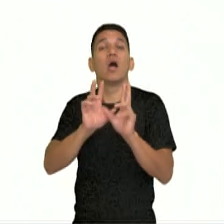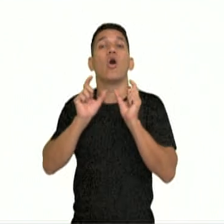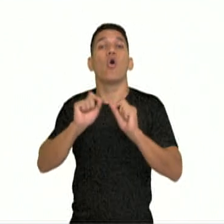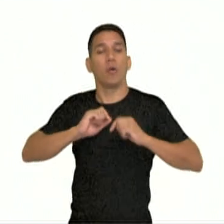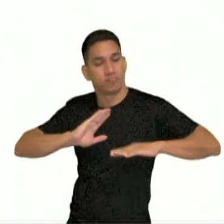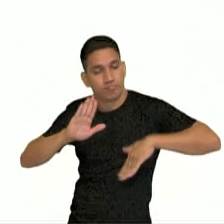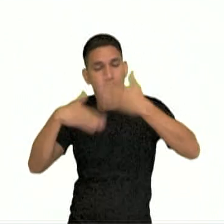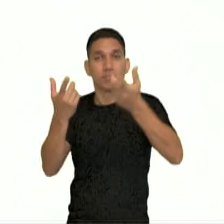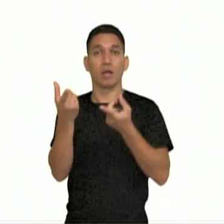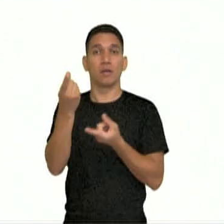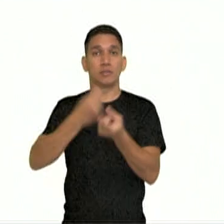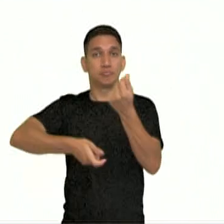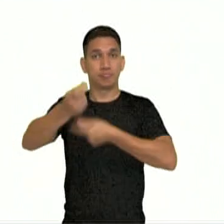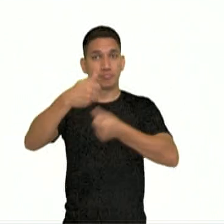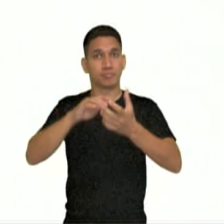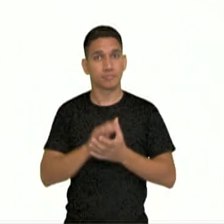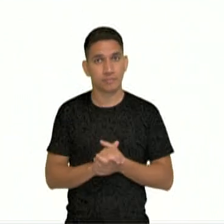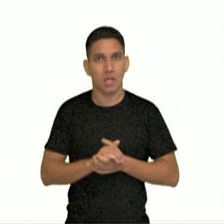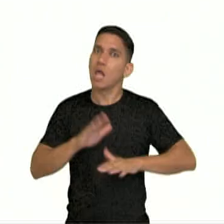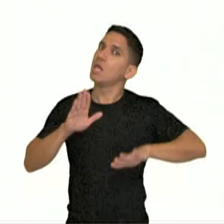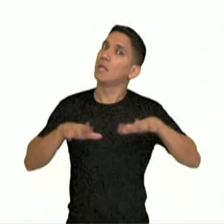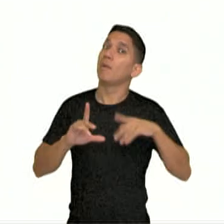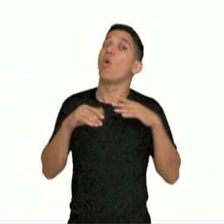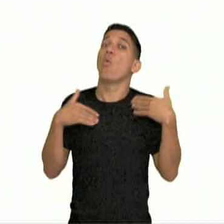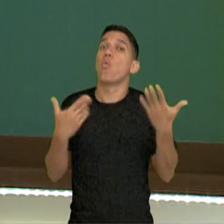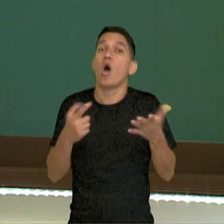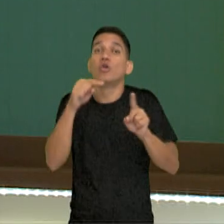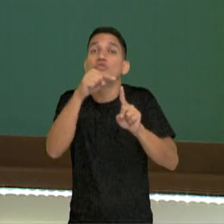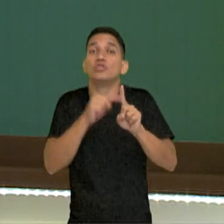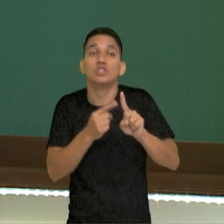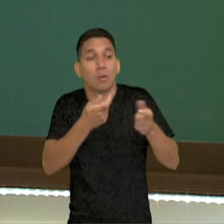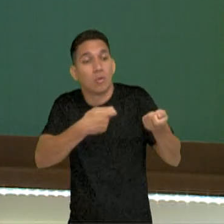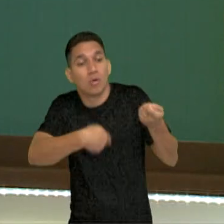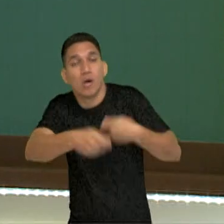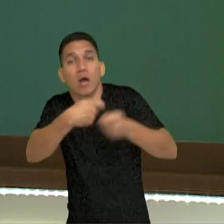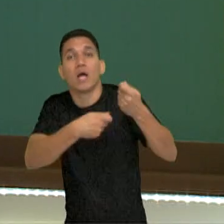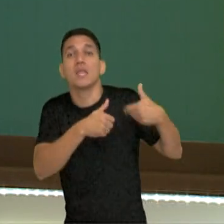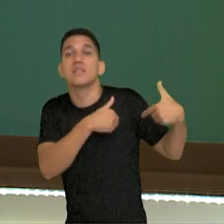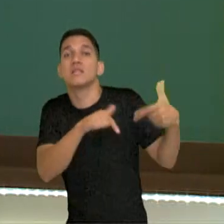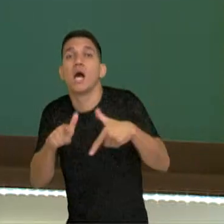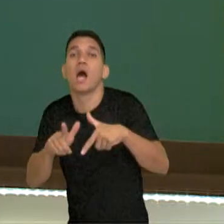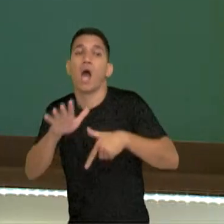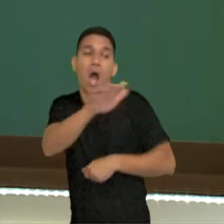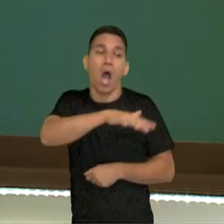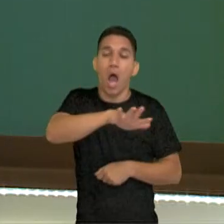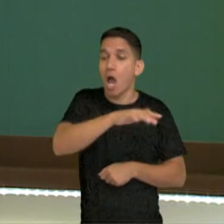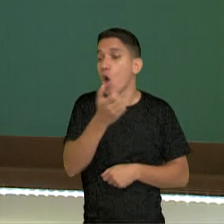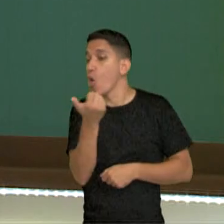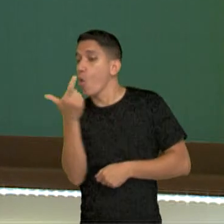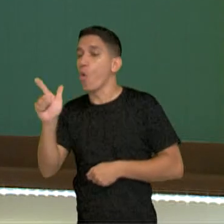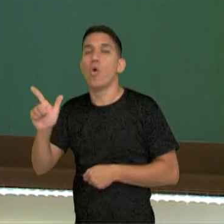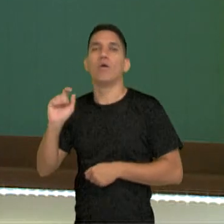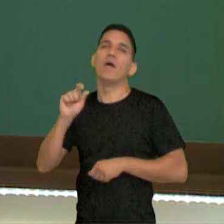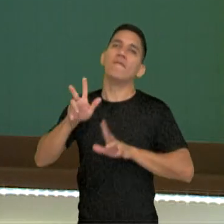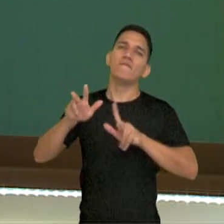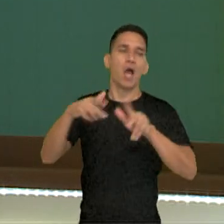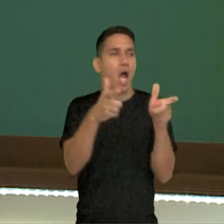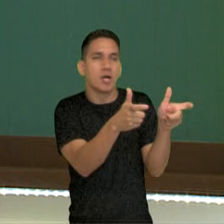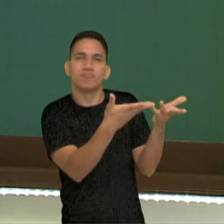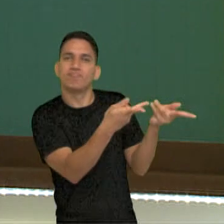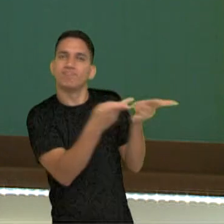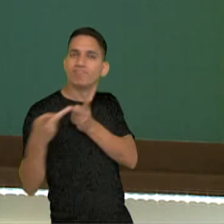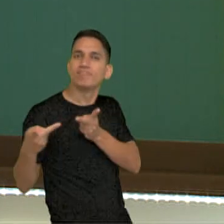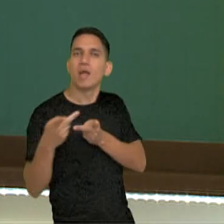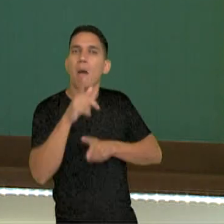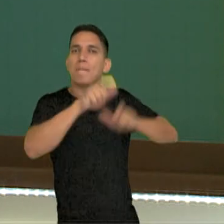desenvolvimento econômico. Dependendo da atividade econômica de uma área ou outra, vai atrair população. E aí